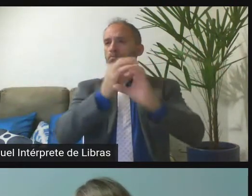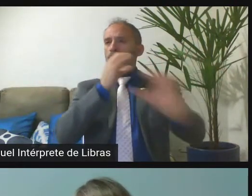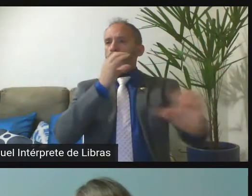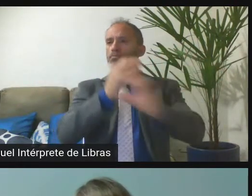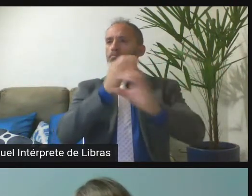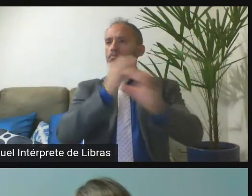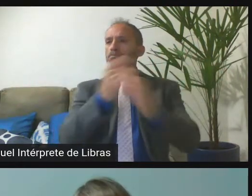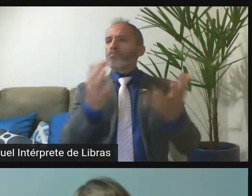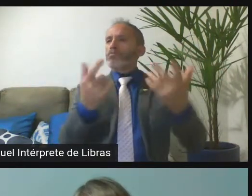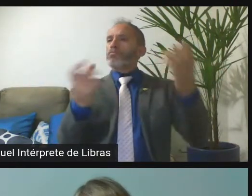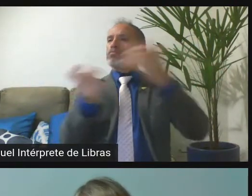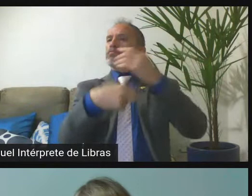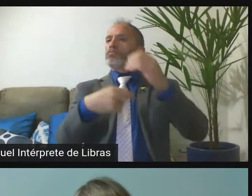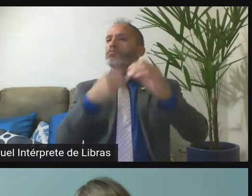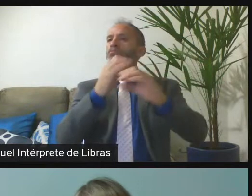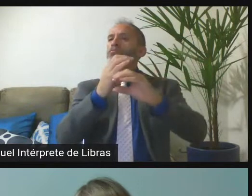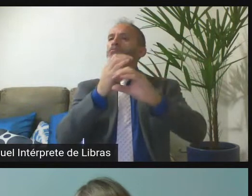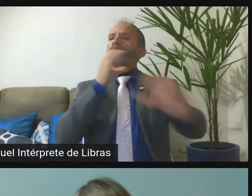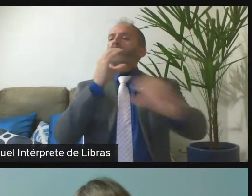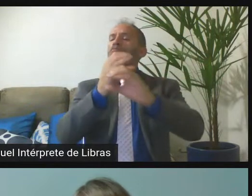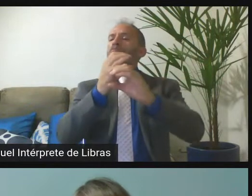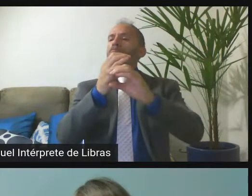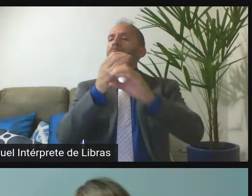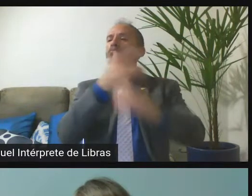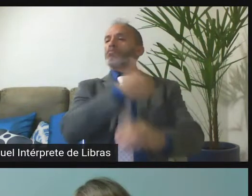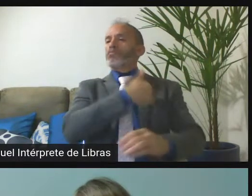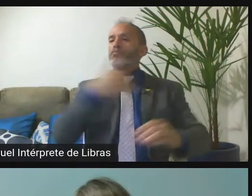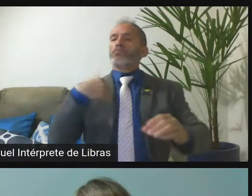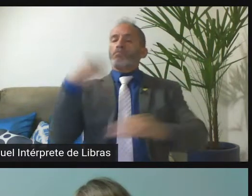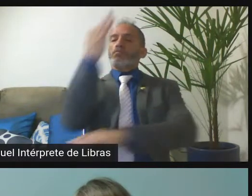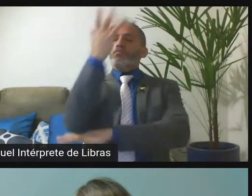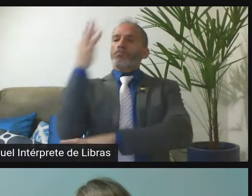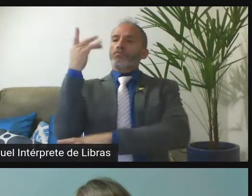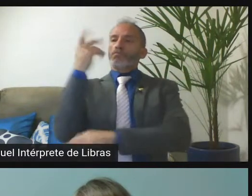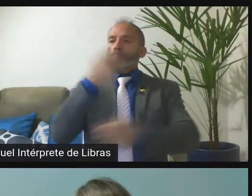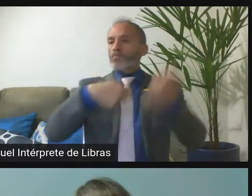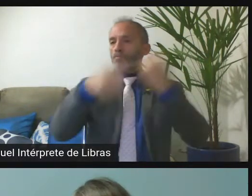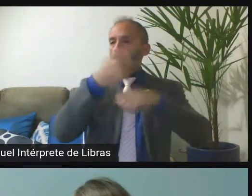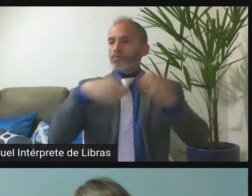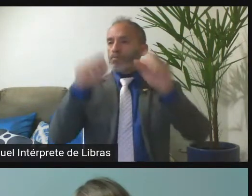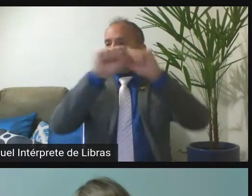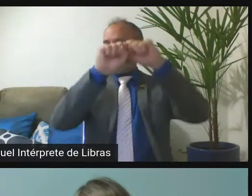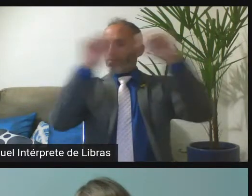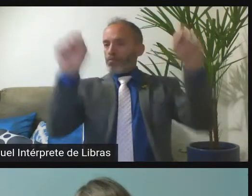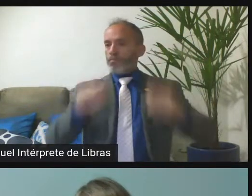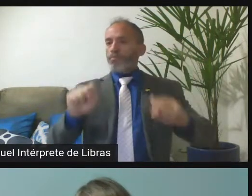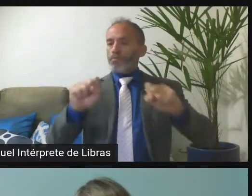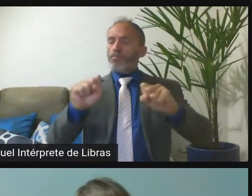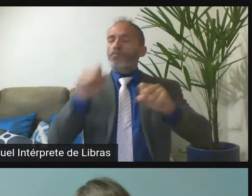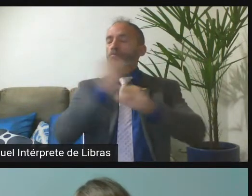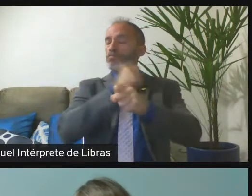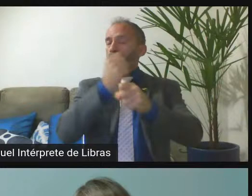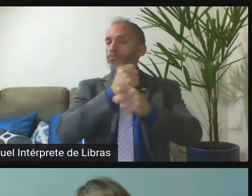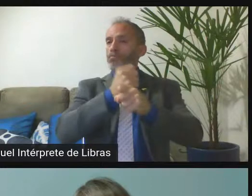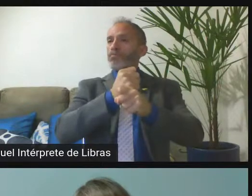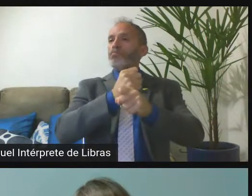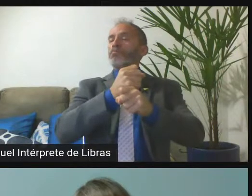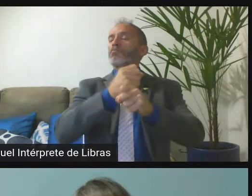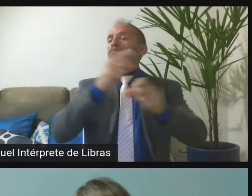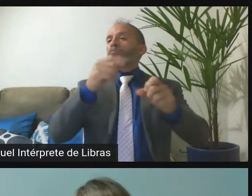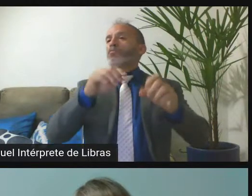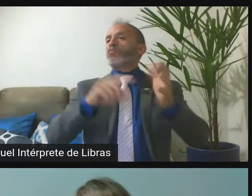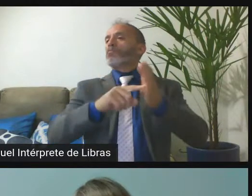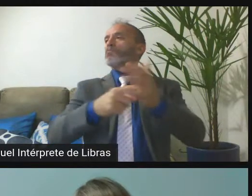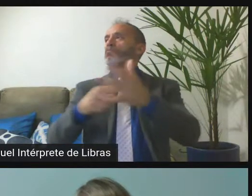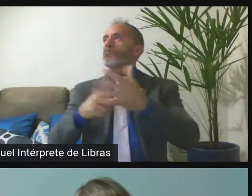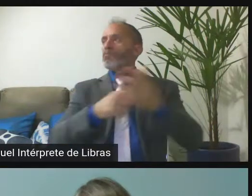Agrícola, Engenharia Ambiental e Sanitária, Engenharia de Controle e Automação, Engenharia Civil, Engenharia Mecânica,